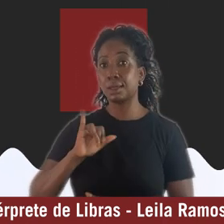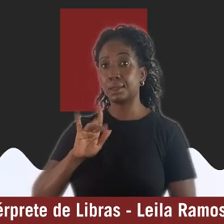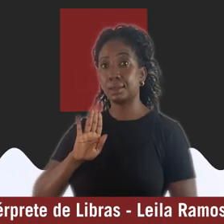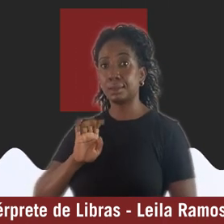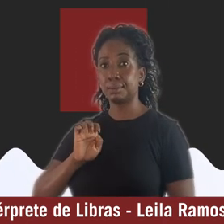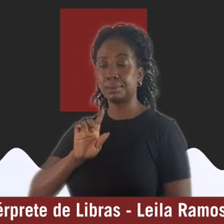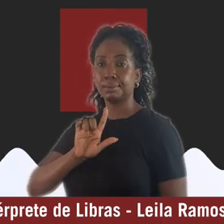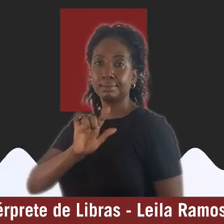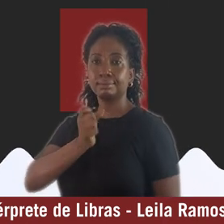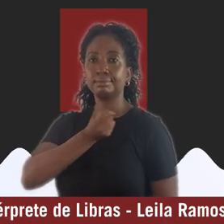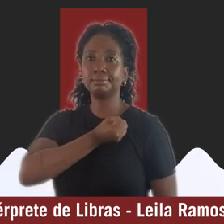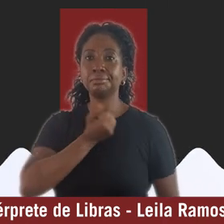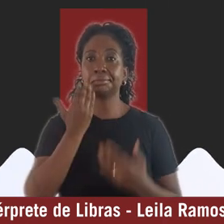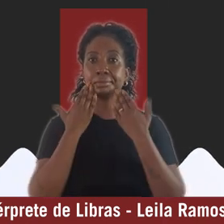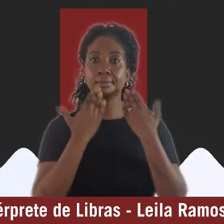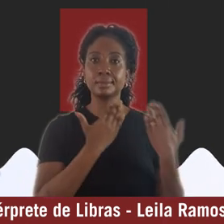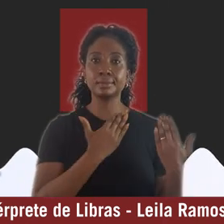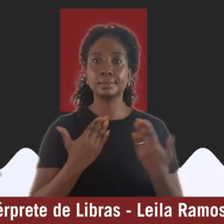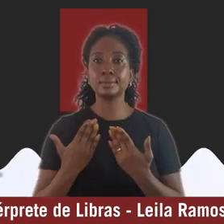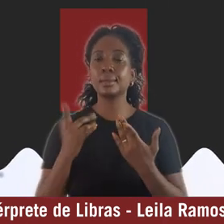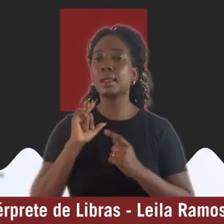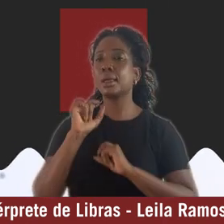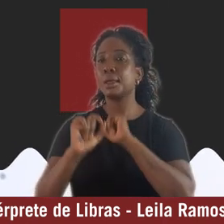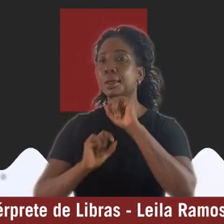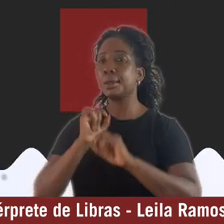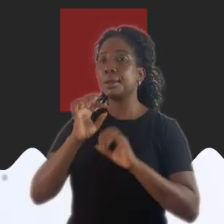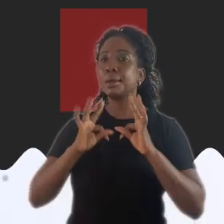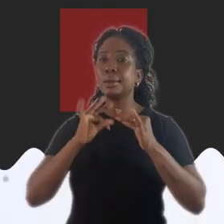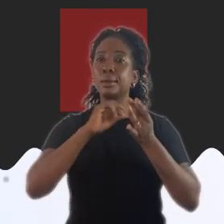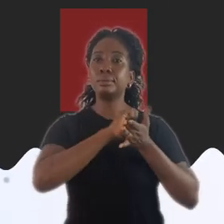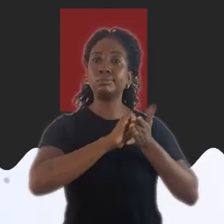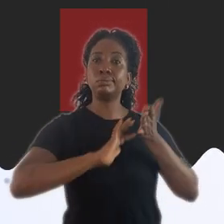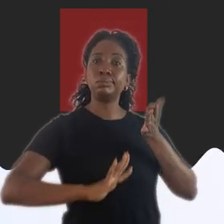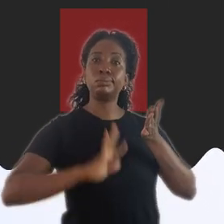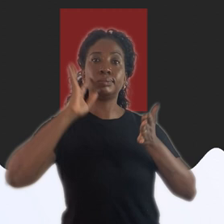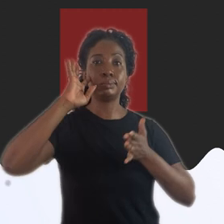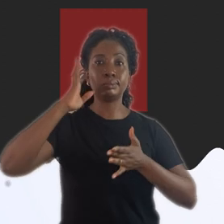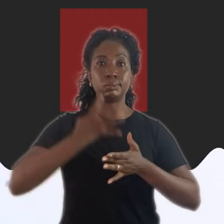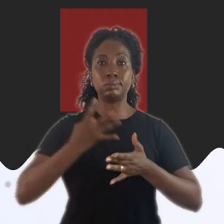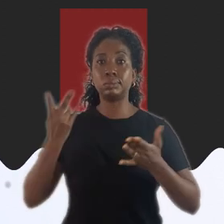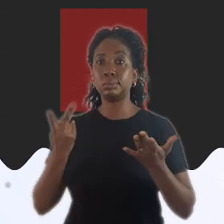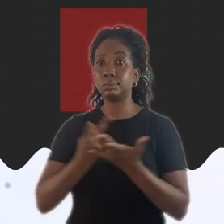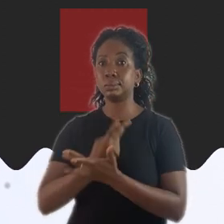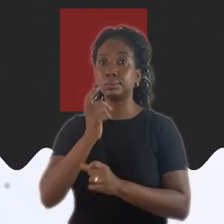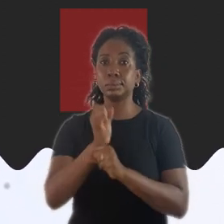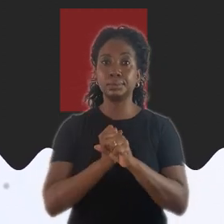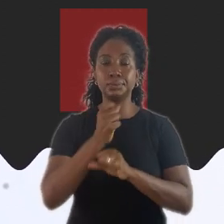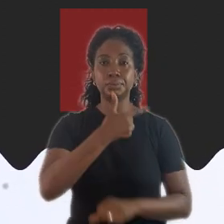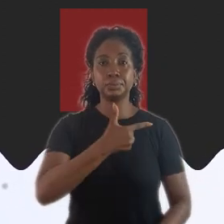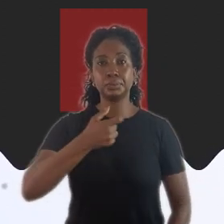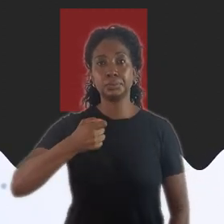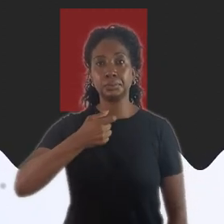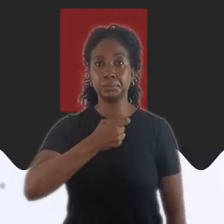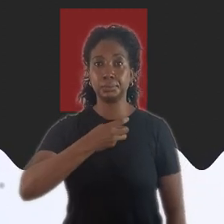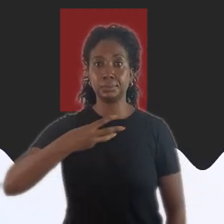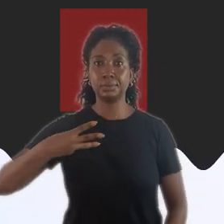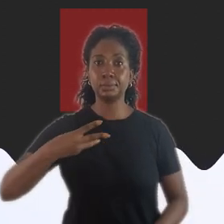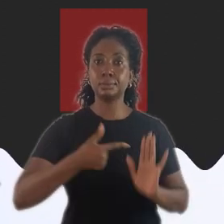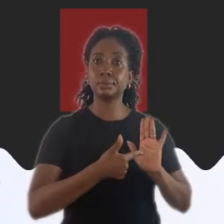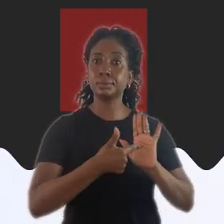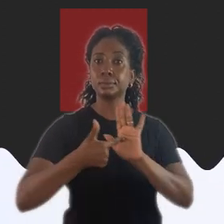Este é o IAB em Números. Apresentamos agora os resultados atingidos pelo IAB no ano de